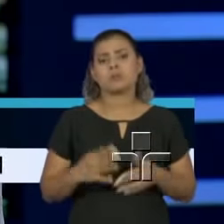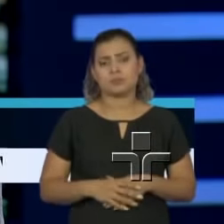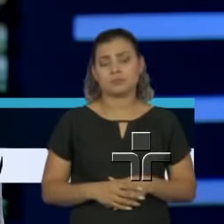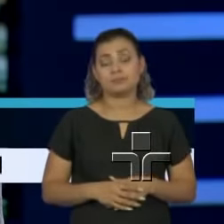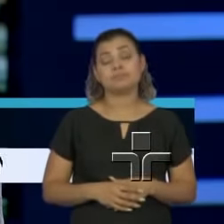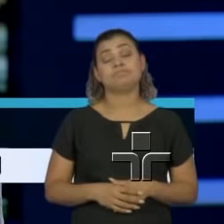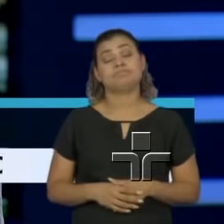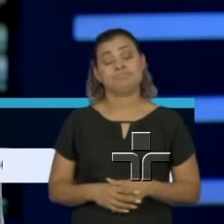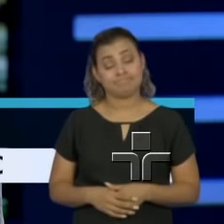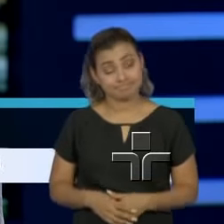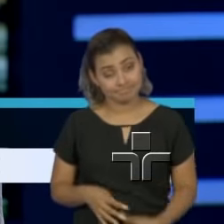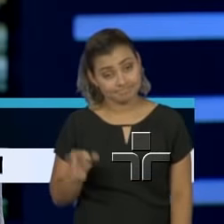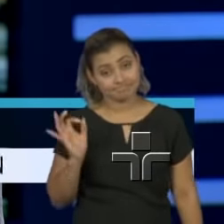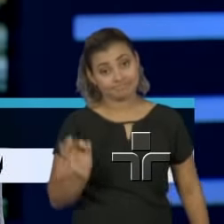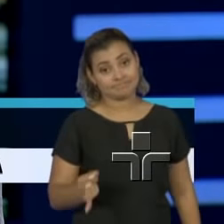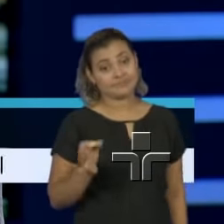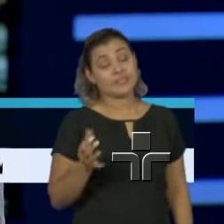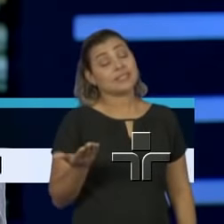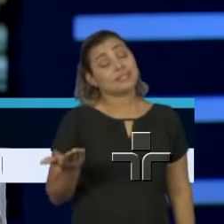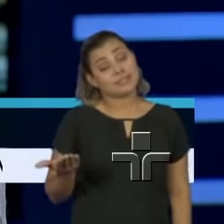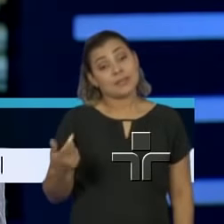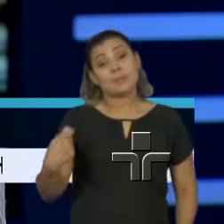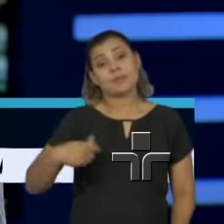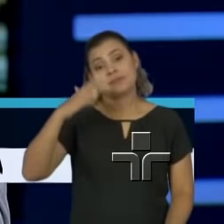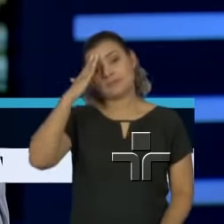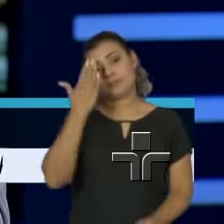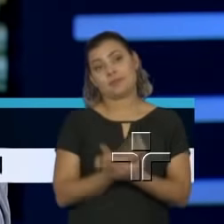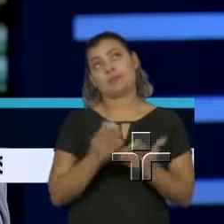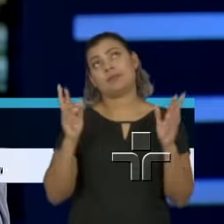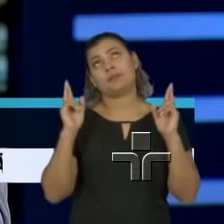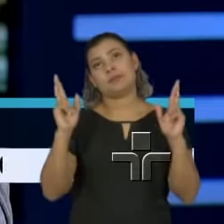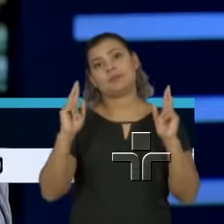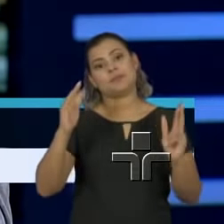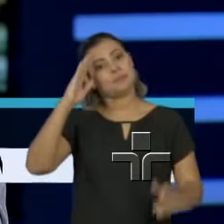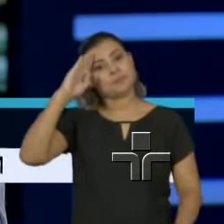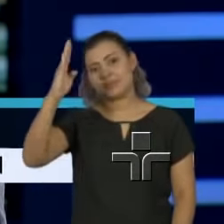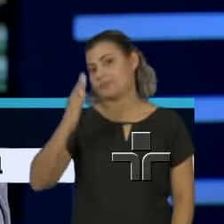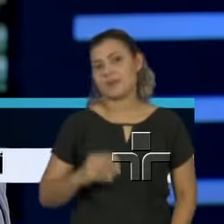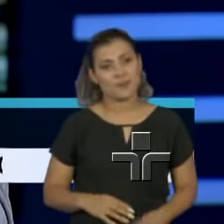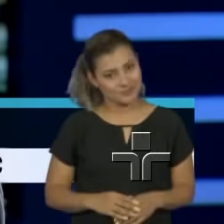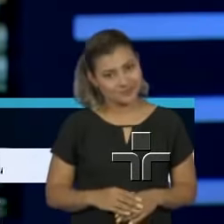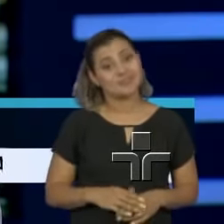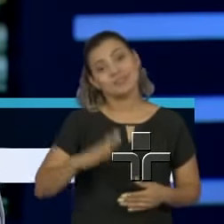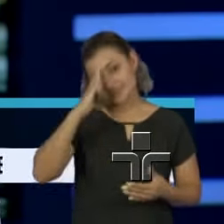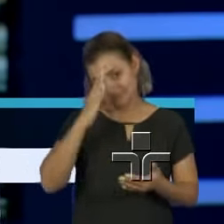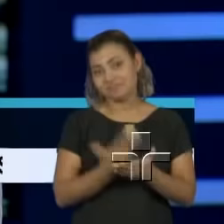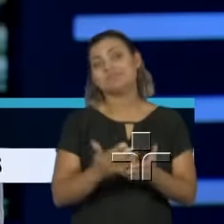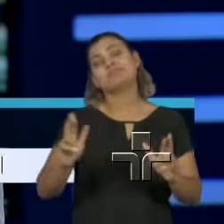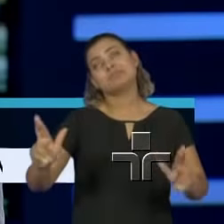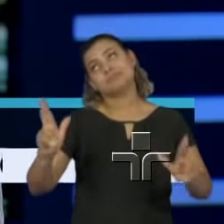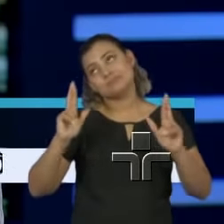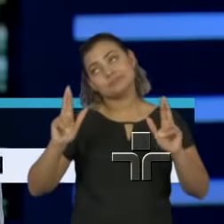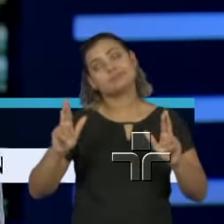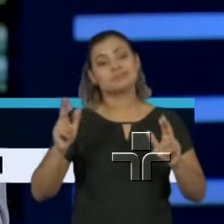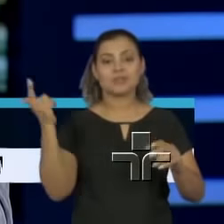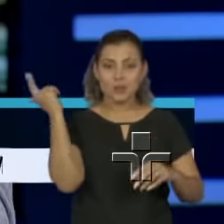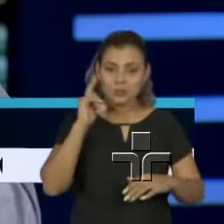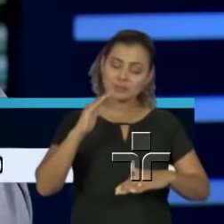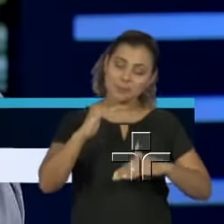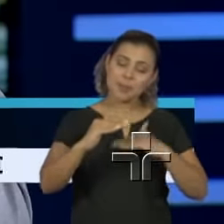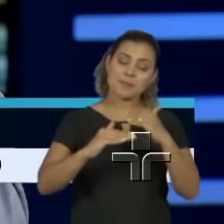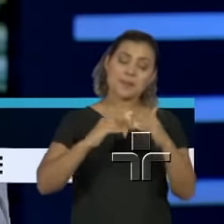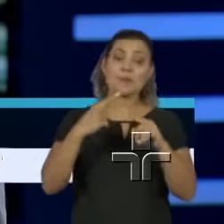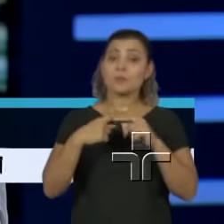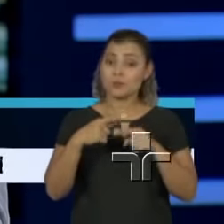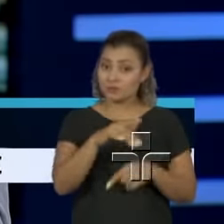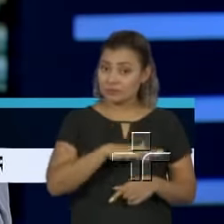com muita crença, né? É preciso que eles creiam que é possível dar o passo adiante, porque a